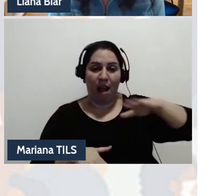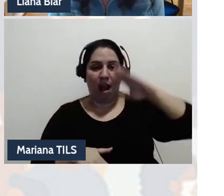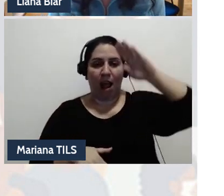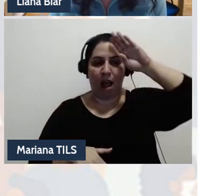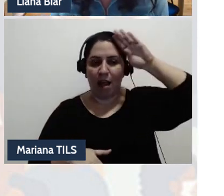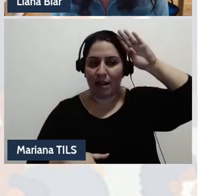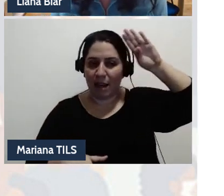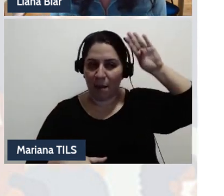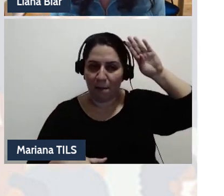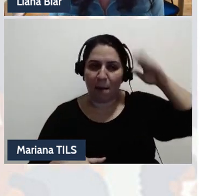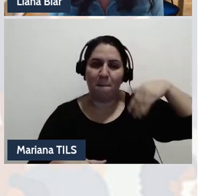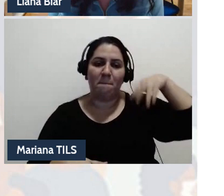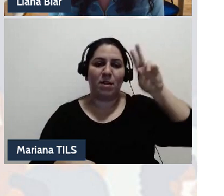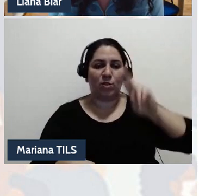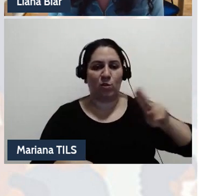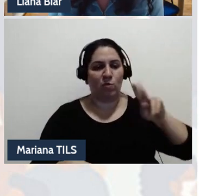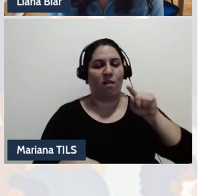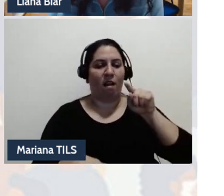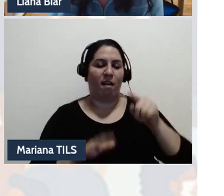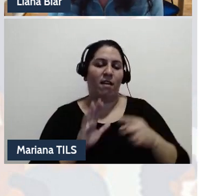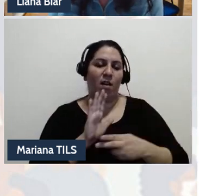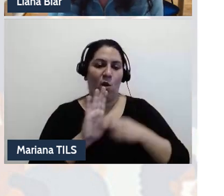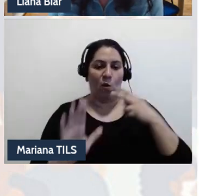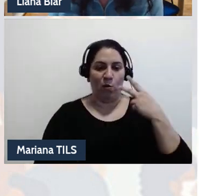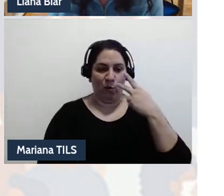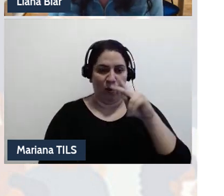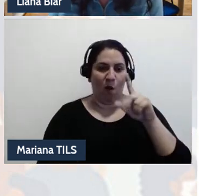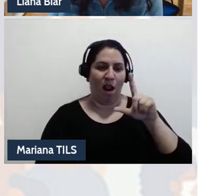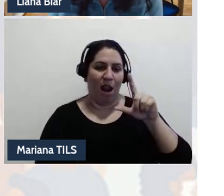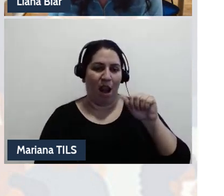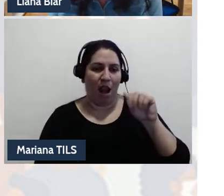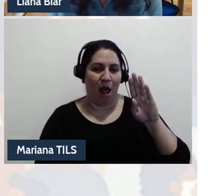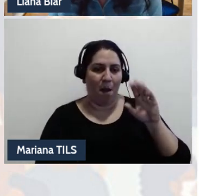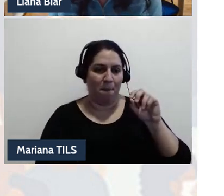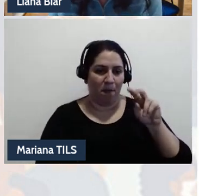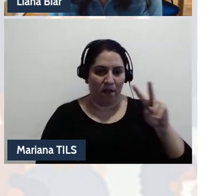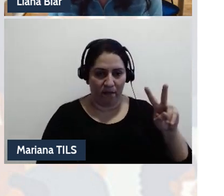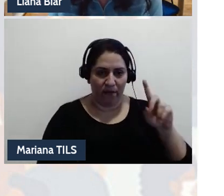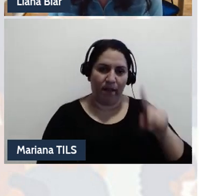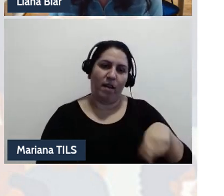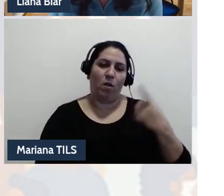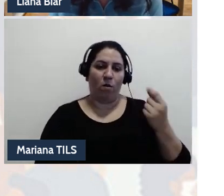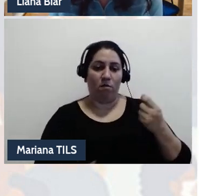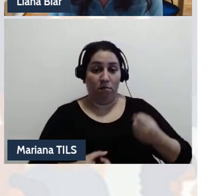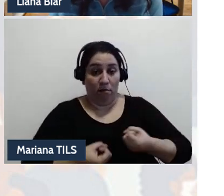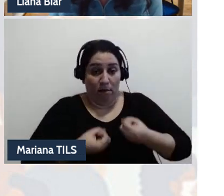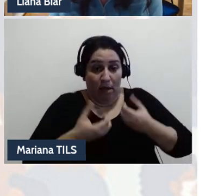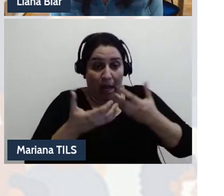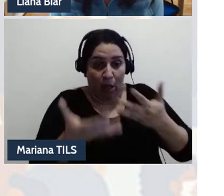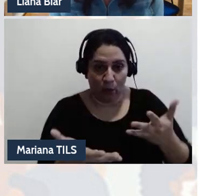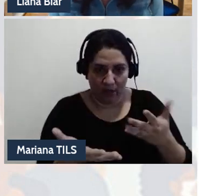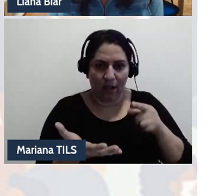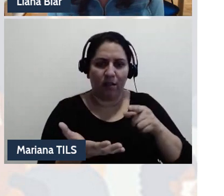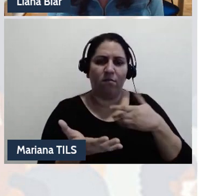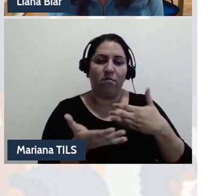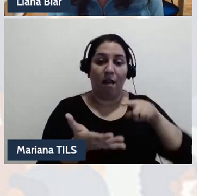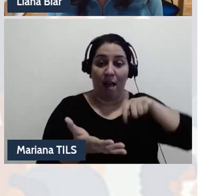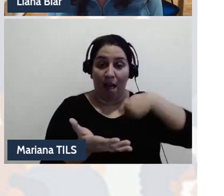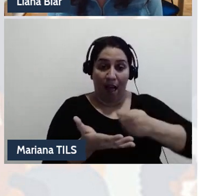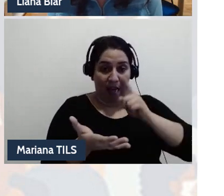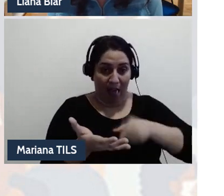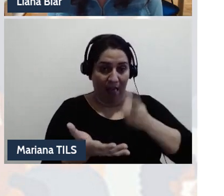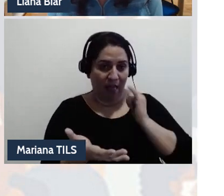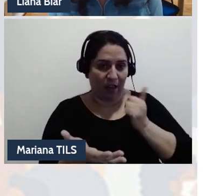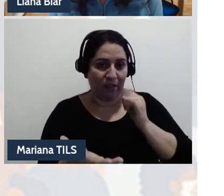definição mais conhecida é a do Labov. O enunciado pode ser categorizado como narrativo toda vez que ele concatena duas